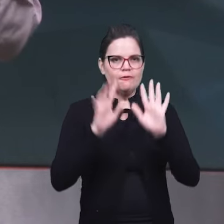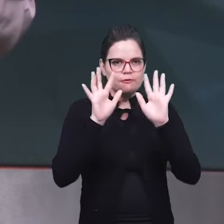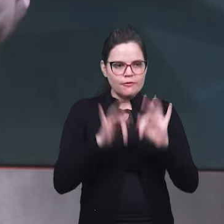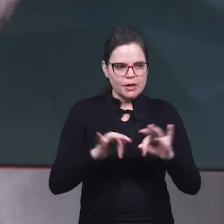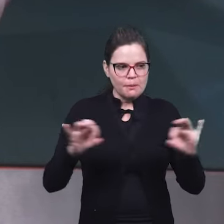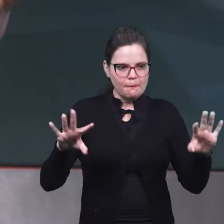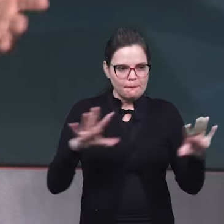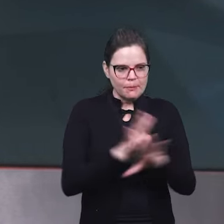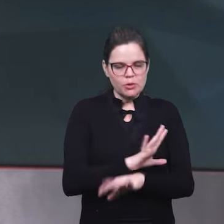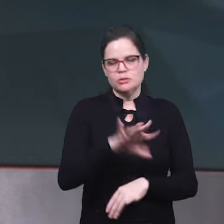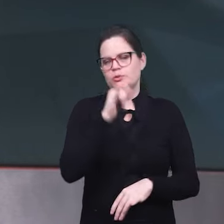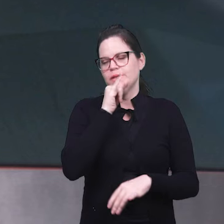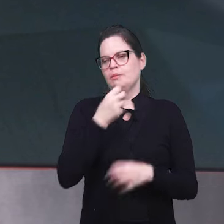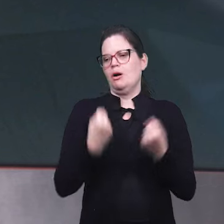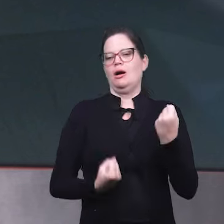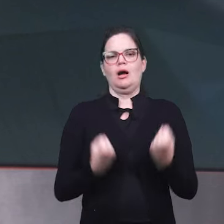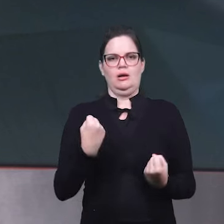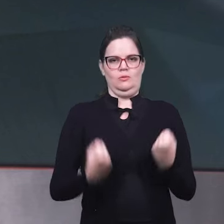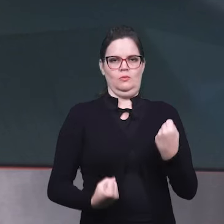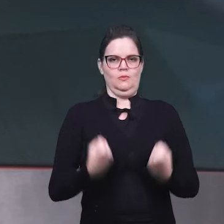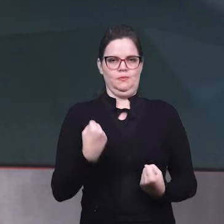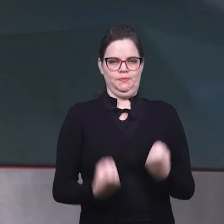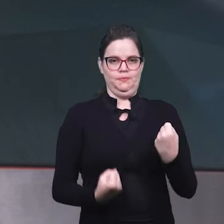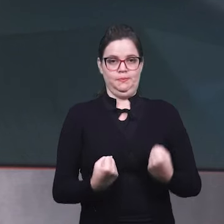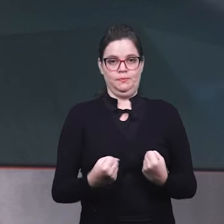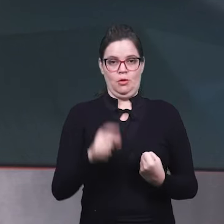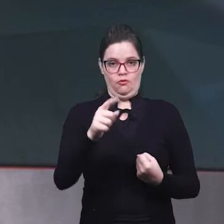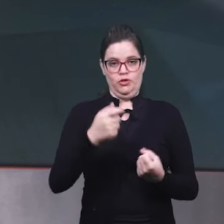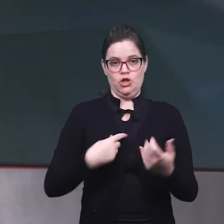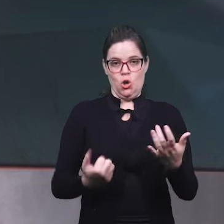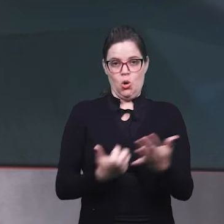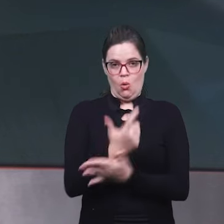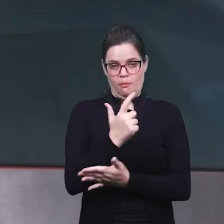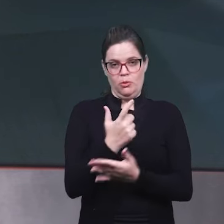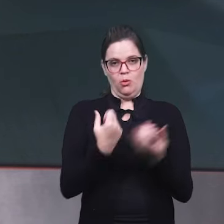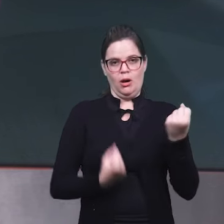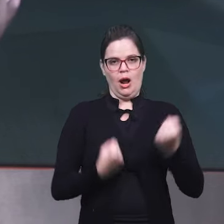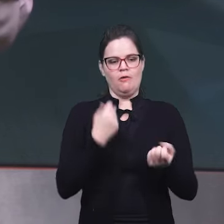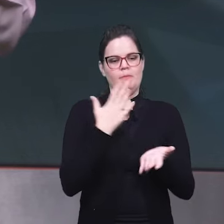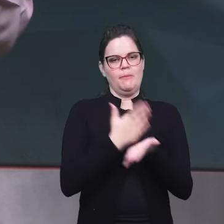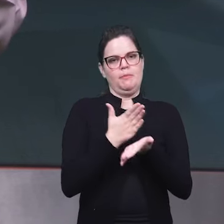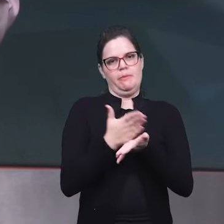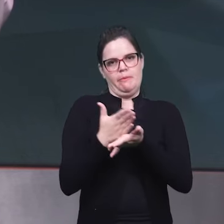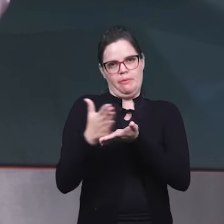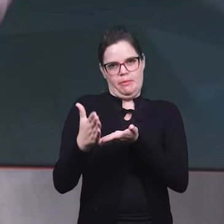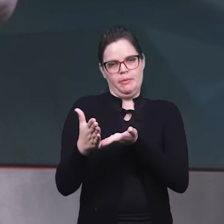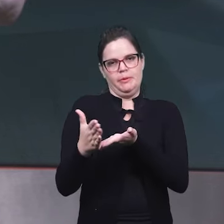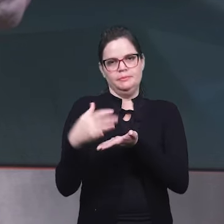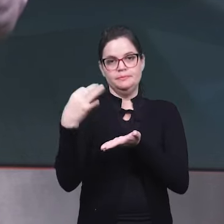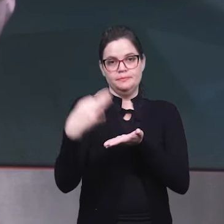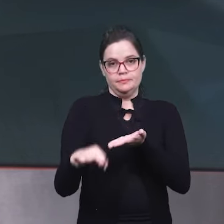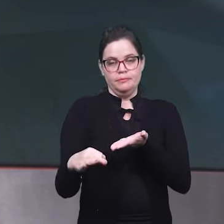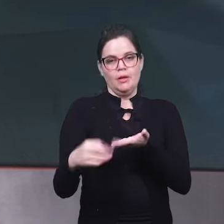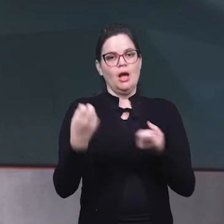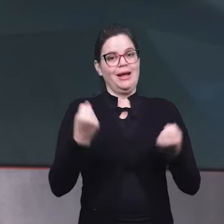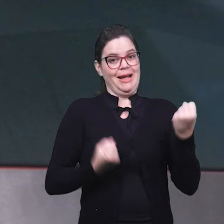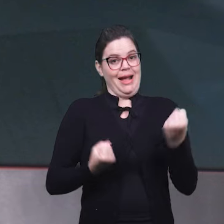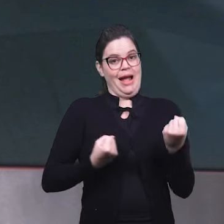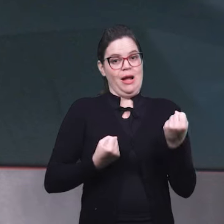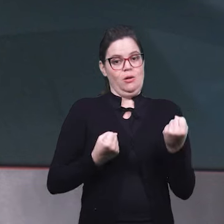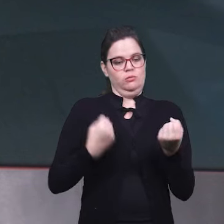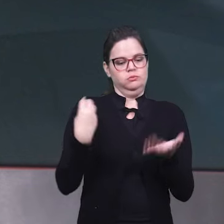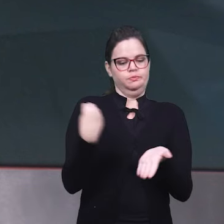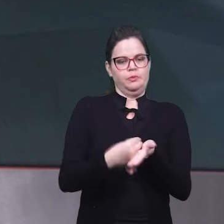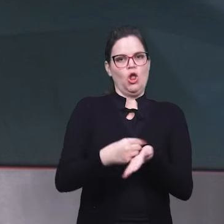pegou lá um carro, por exemplo, comprou esse carro financiado. O carro fica no seu